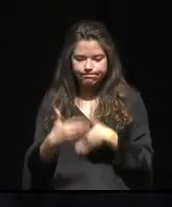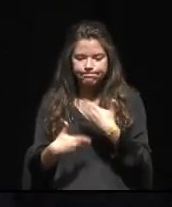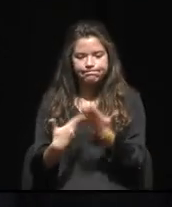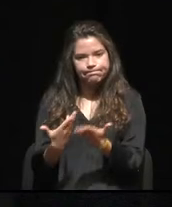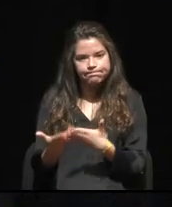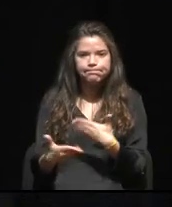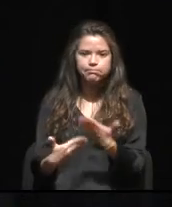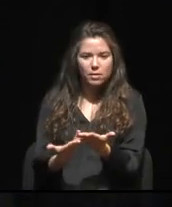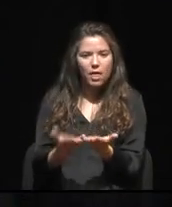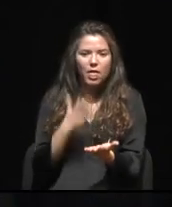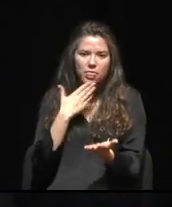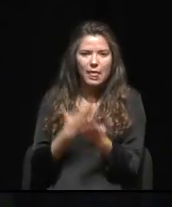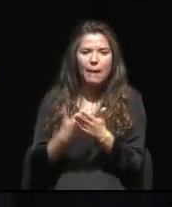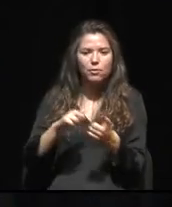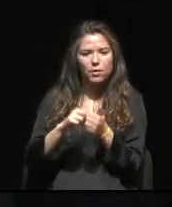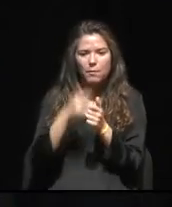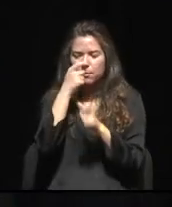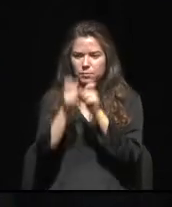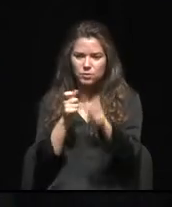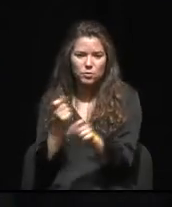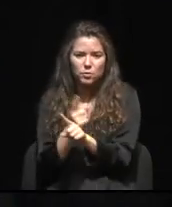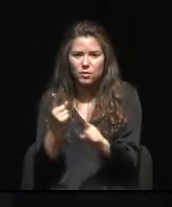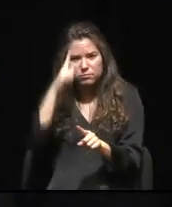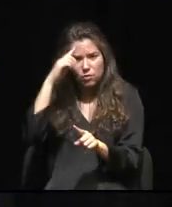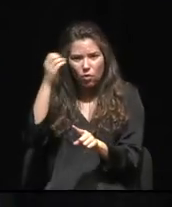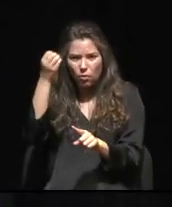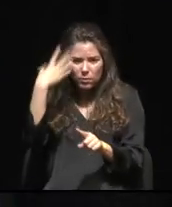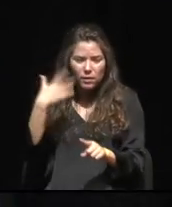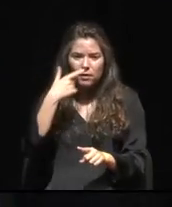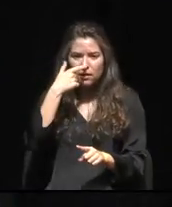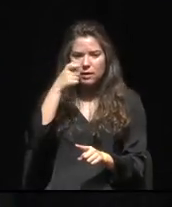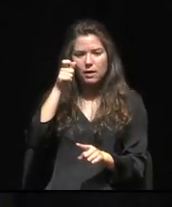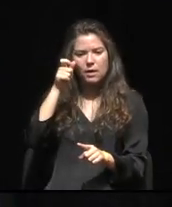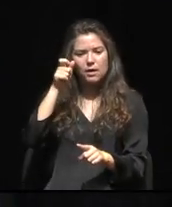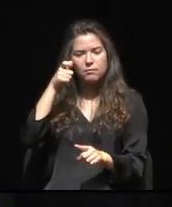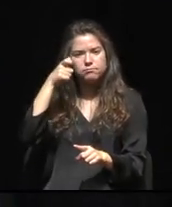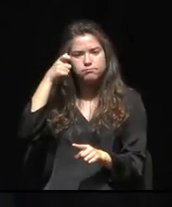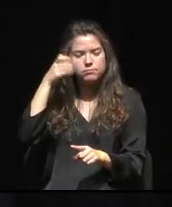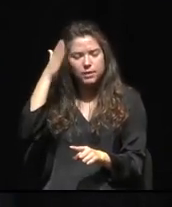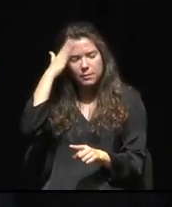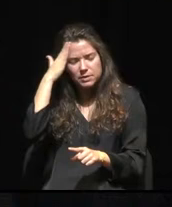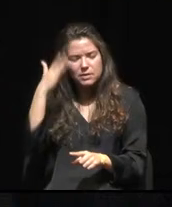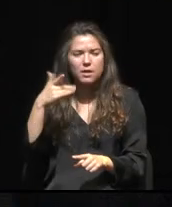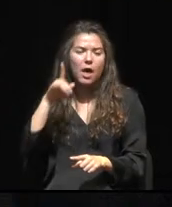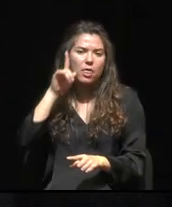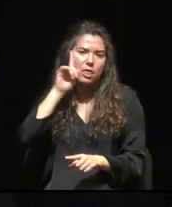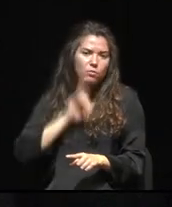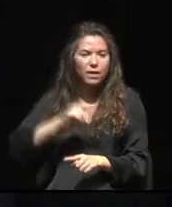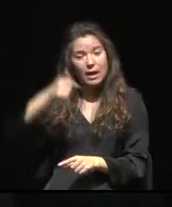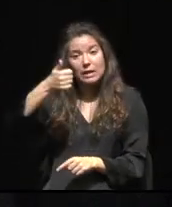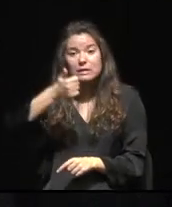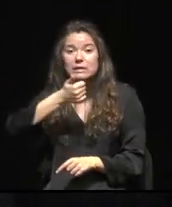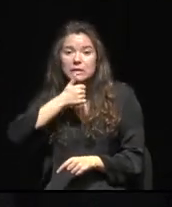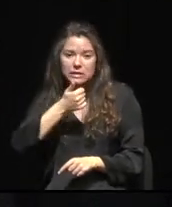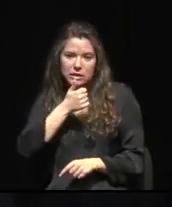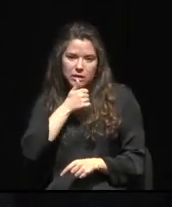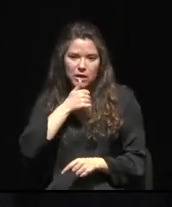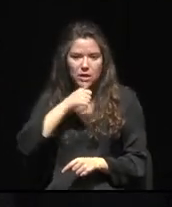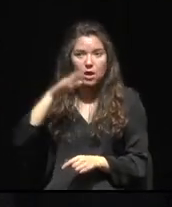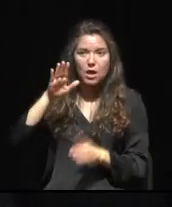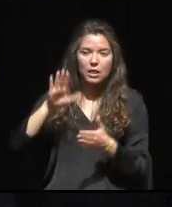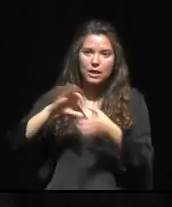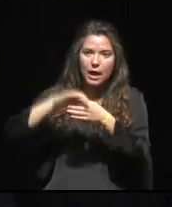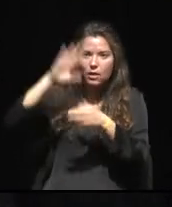continuam sem compreender que a emancipação das mulheres e o reconhecimento da sua capacidade de decisão sobre o futuro e a